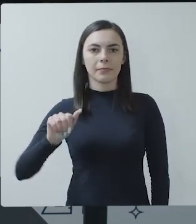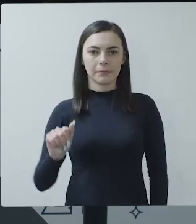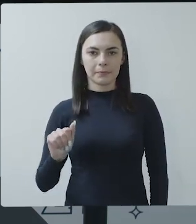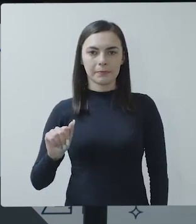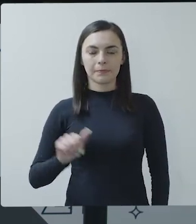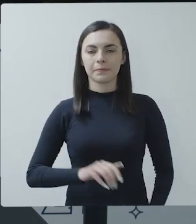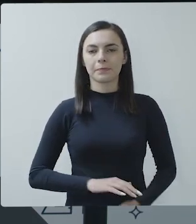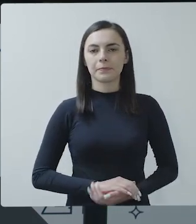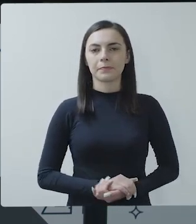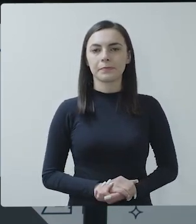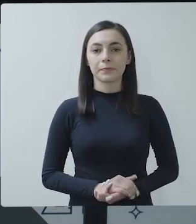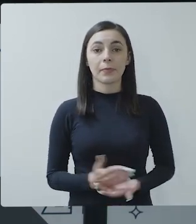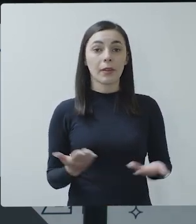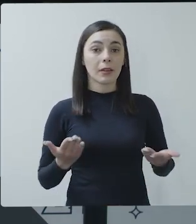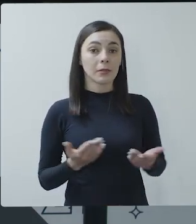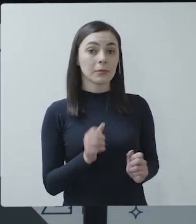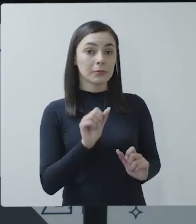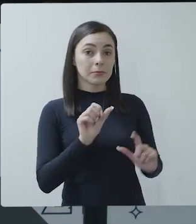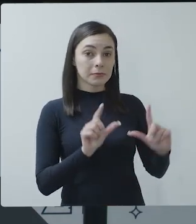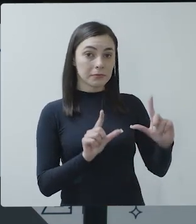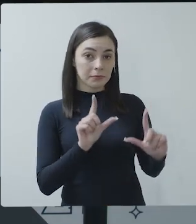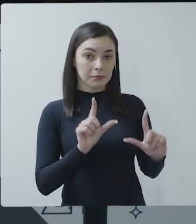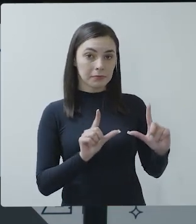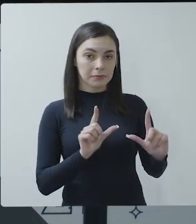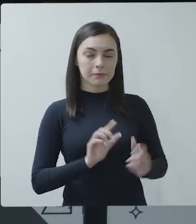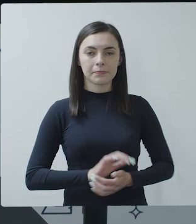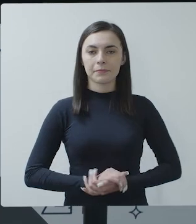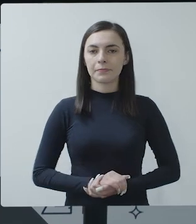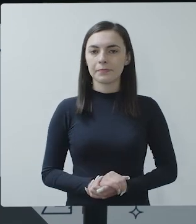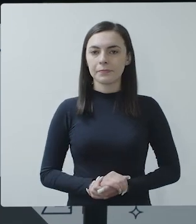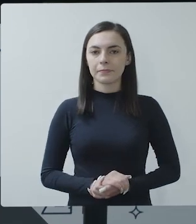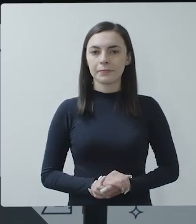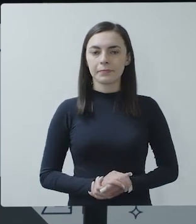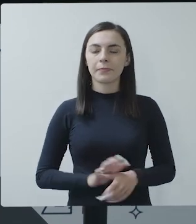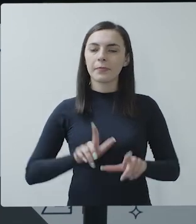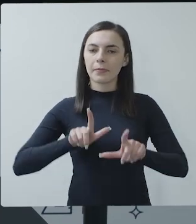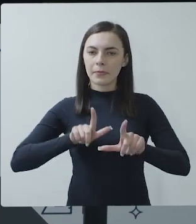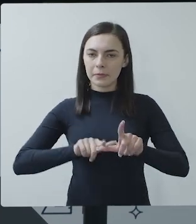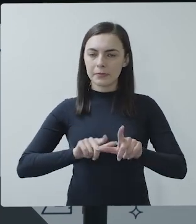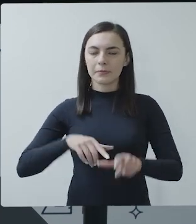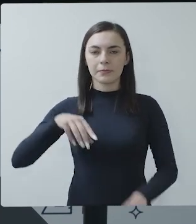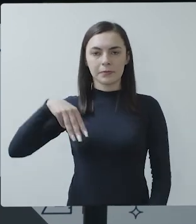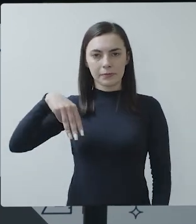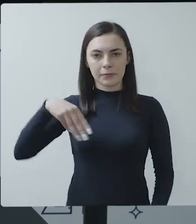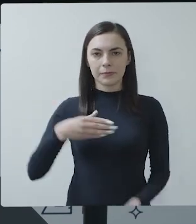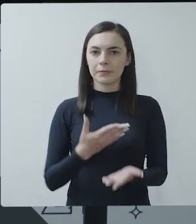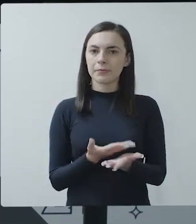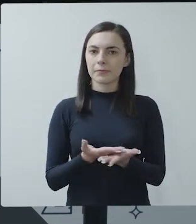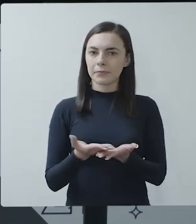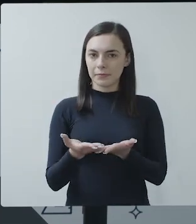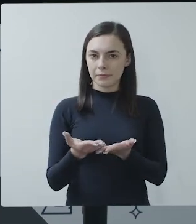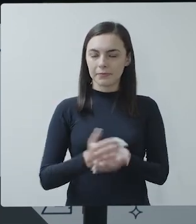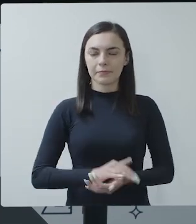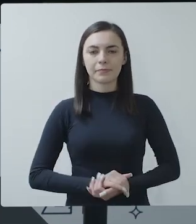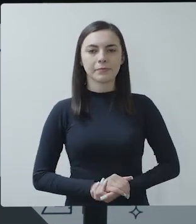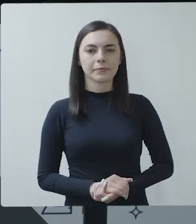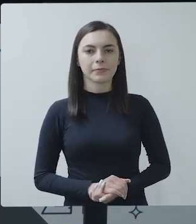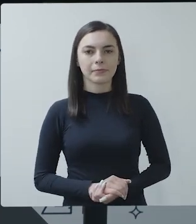Mafalda. Aqui na tela com a prof. A letra M é a letra inicial.